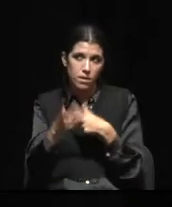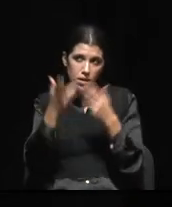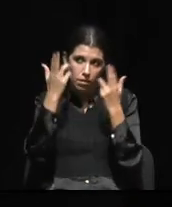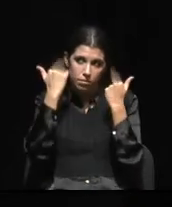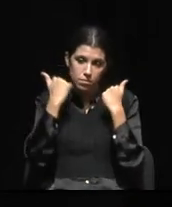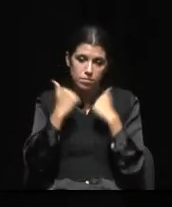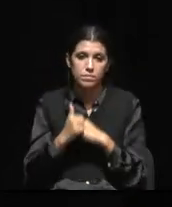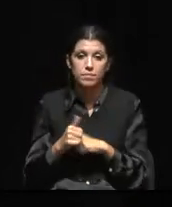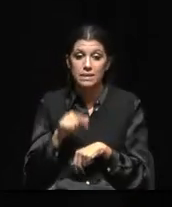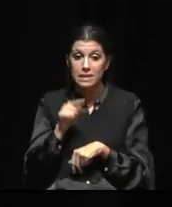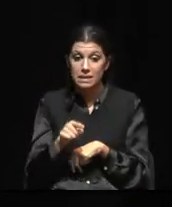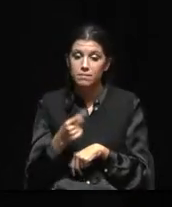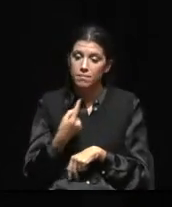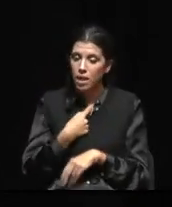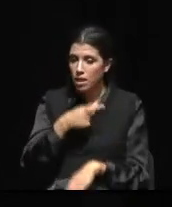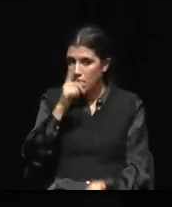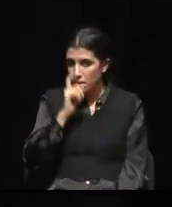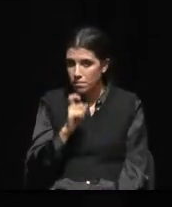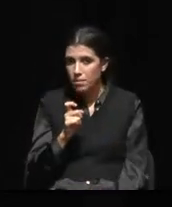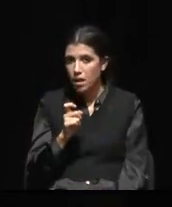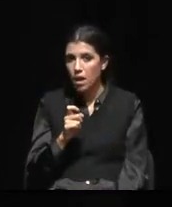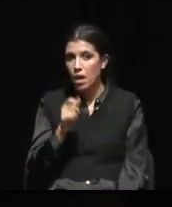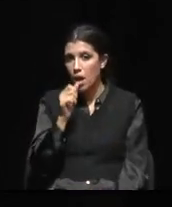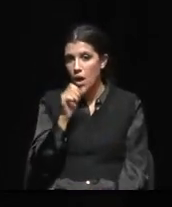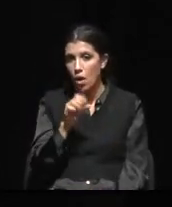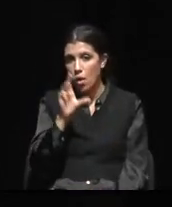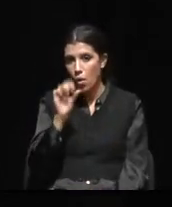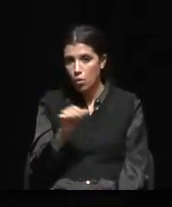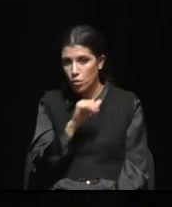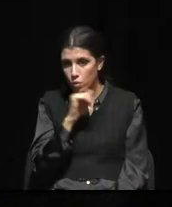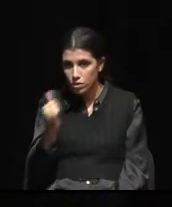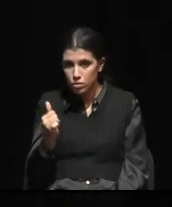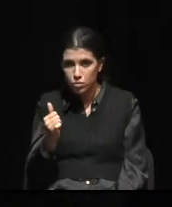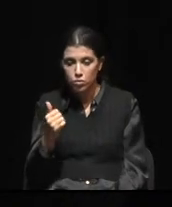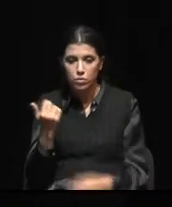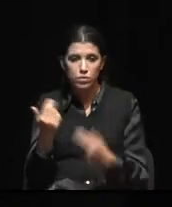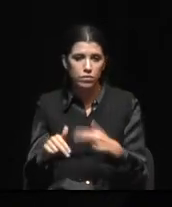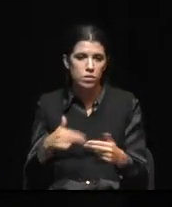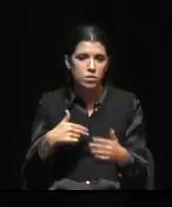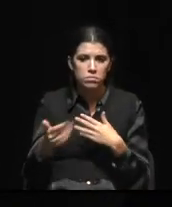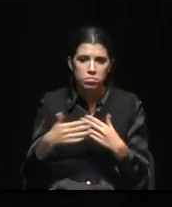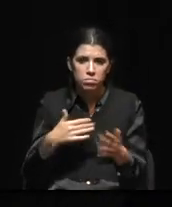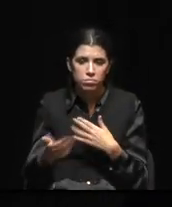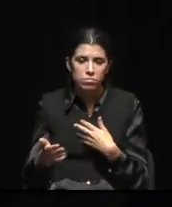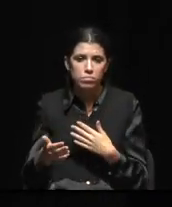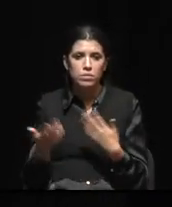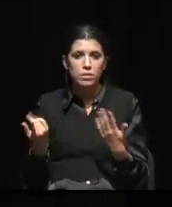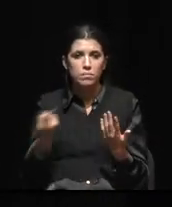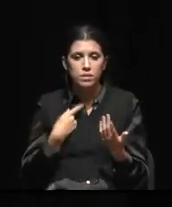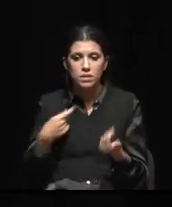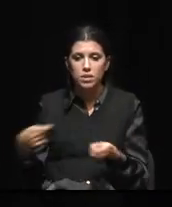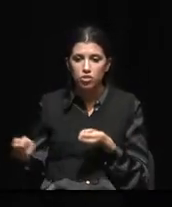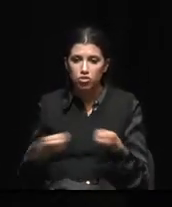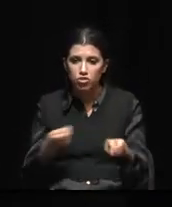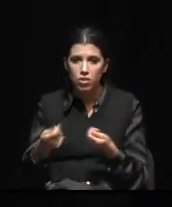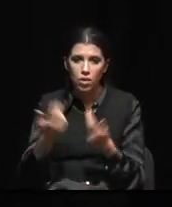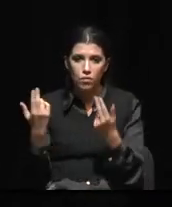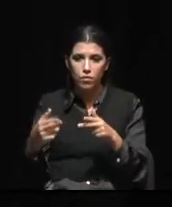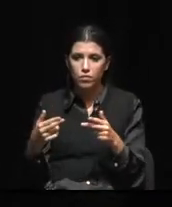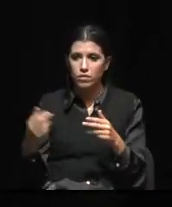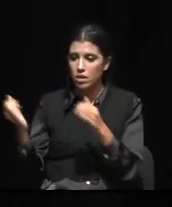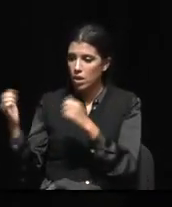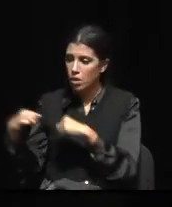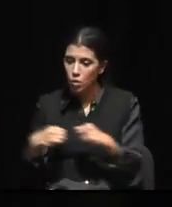nesta ef mérito importa lembrar ainda que o chamado ignora fronteiras e requerendo uma gestão transfronteiriça comum e